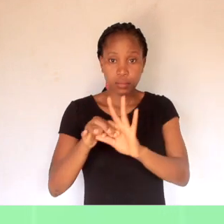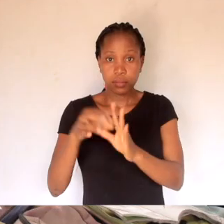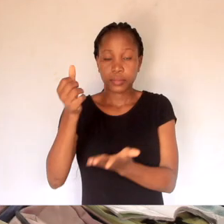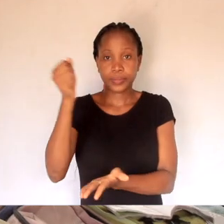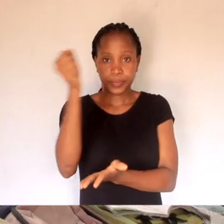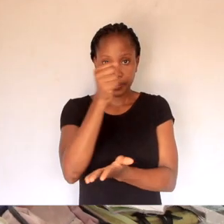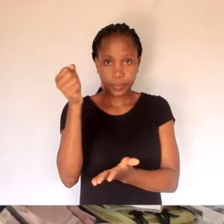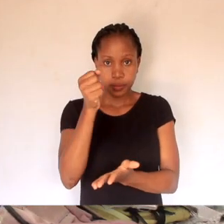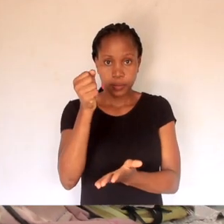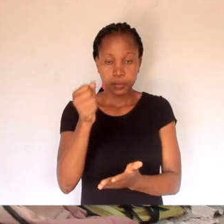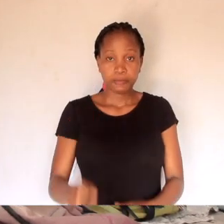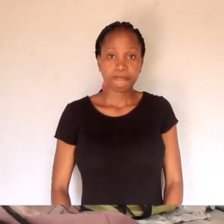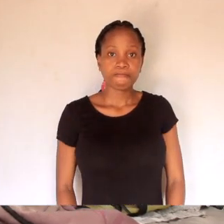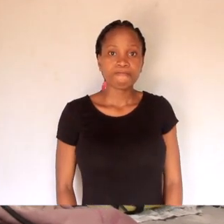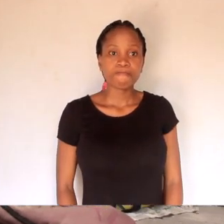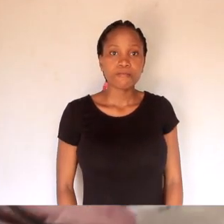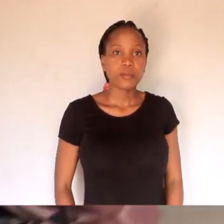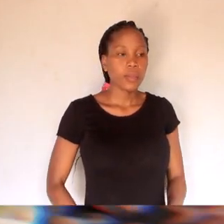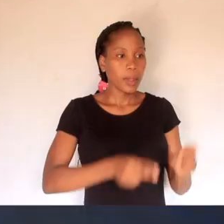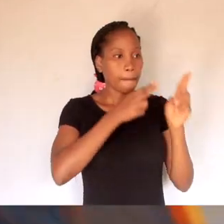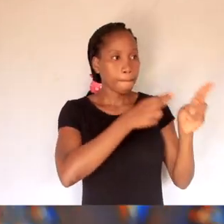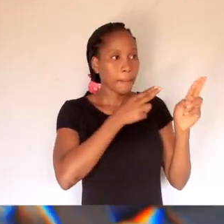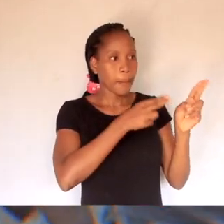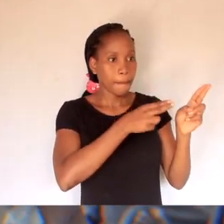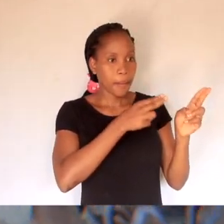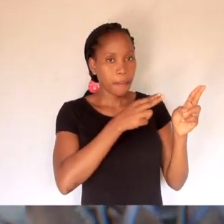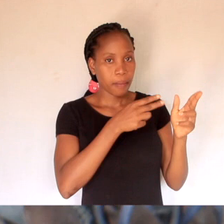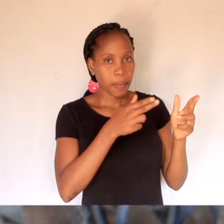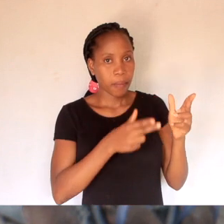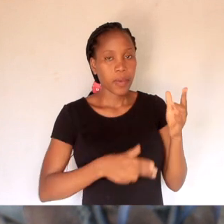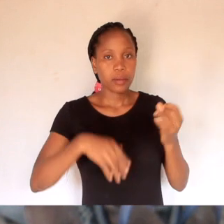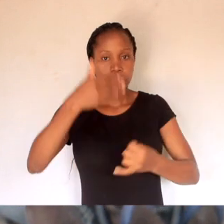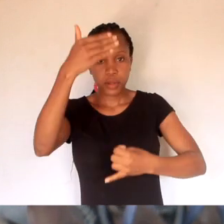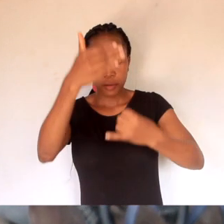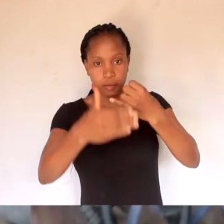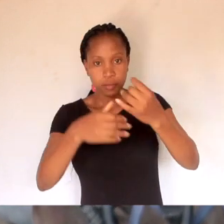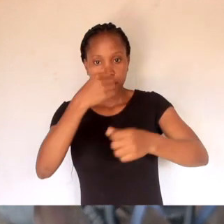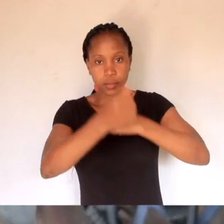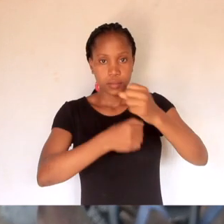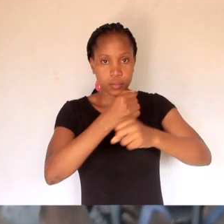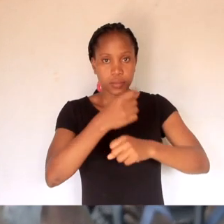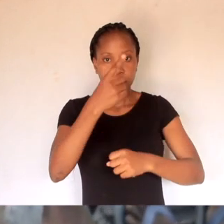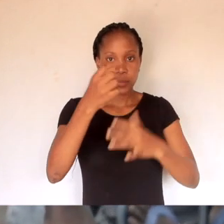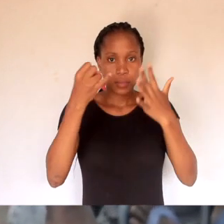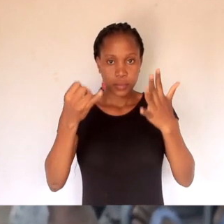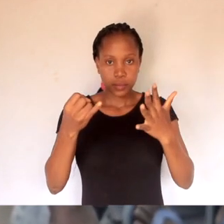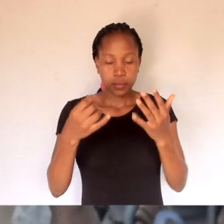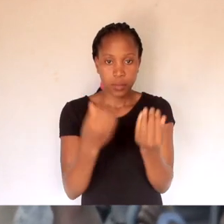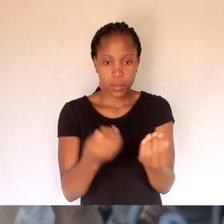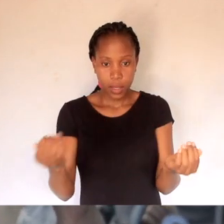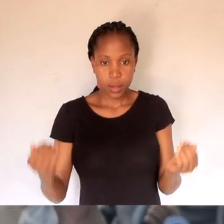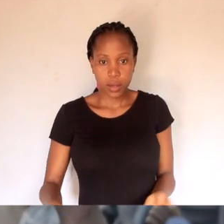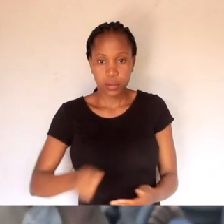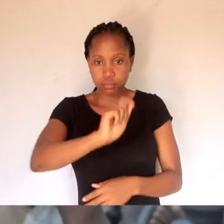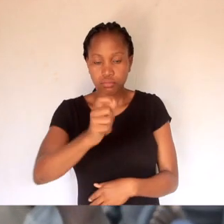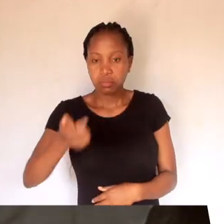humano. Logo após a Guerra Civil de 16 anos, muitas crianças ficaram fora da rede escolar,